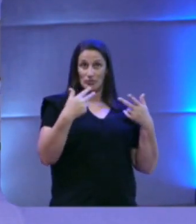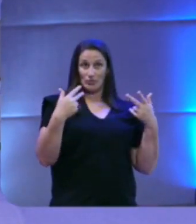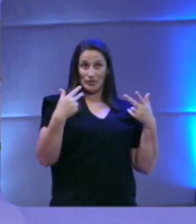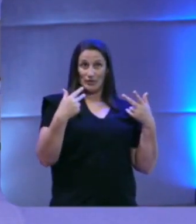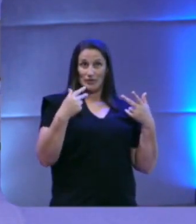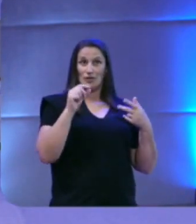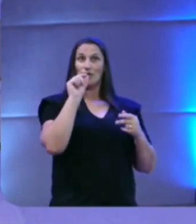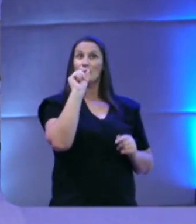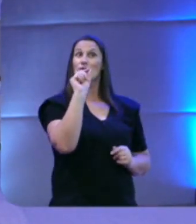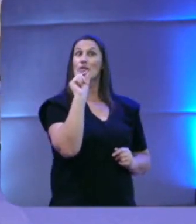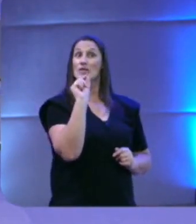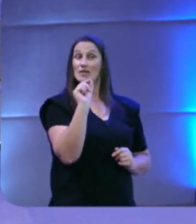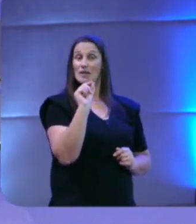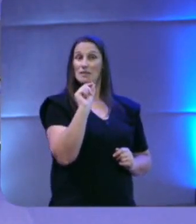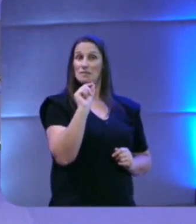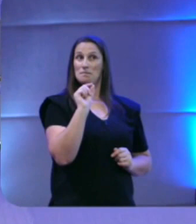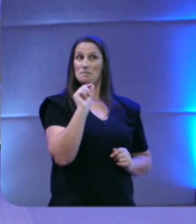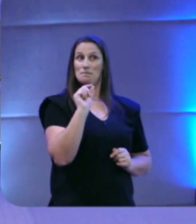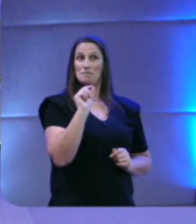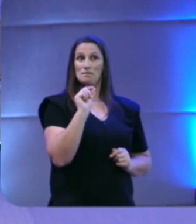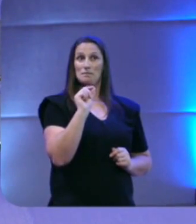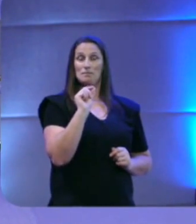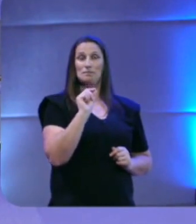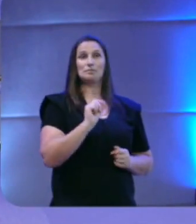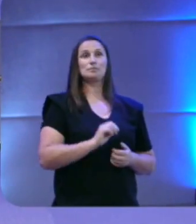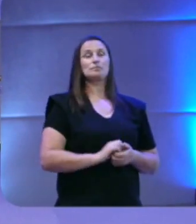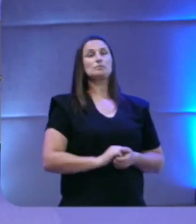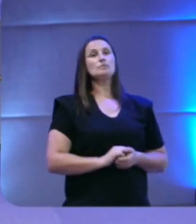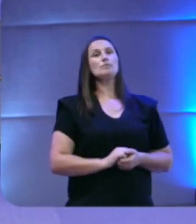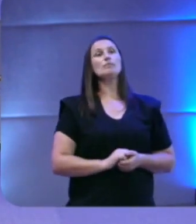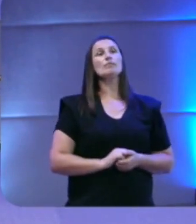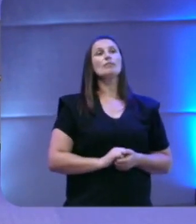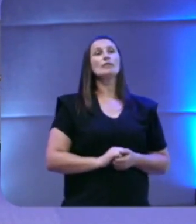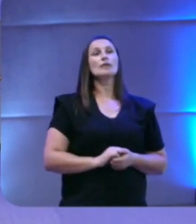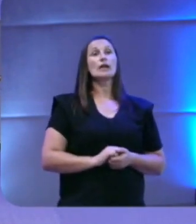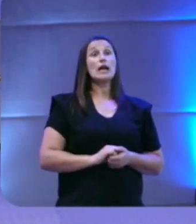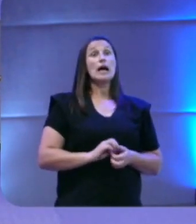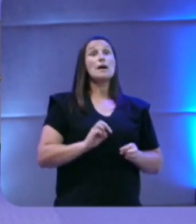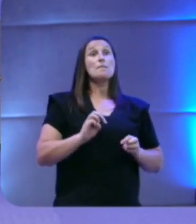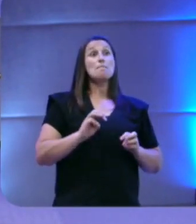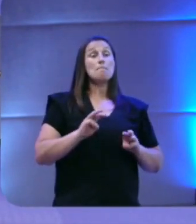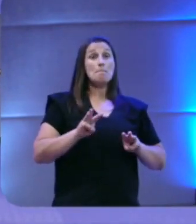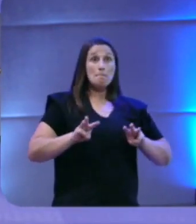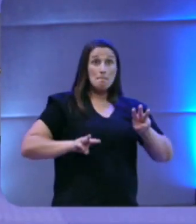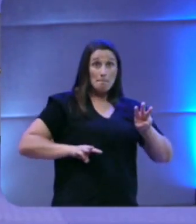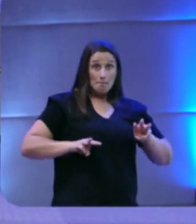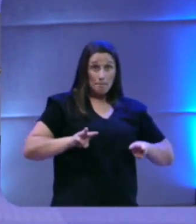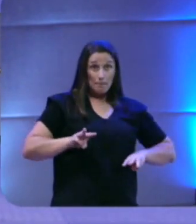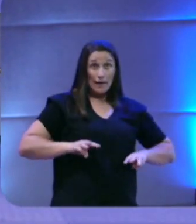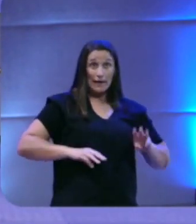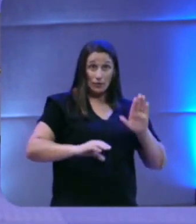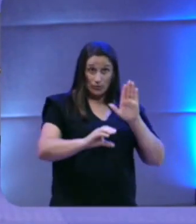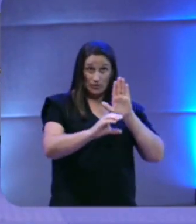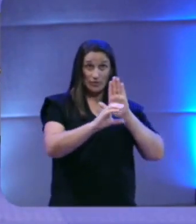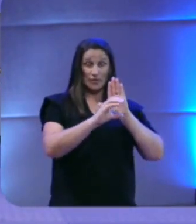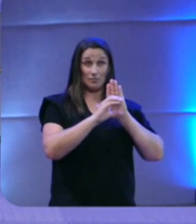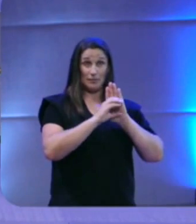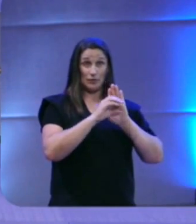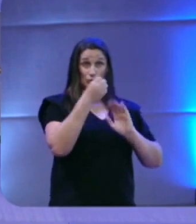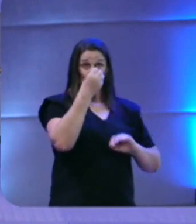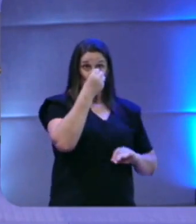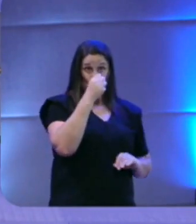de Deus, que completa esse texto de Marcos 4,19. Em Marcos, capítulo 8,